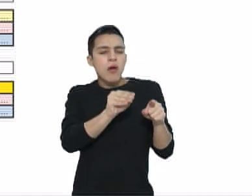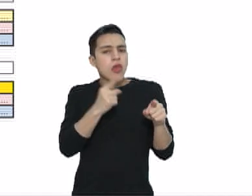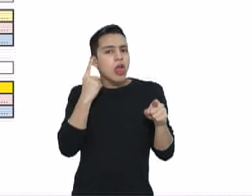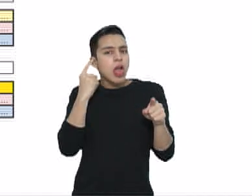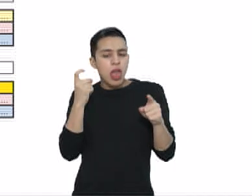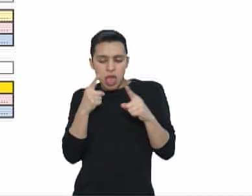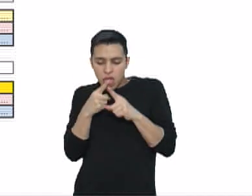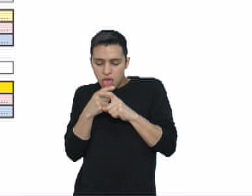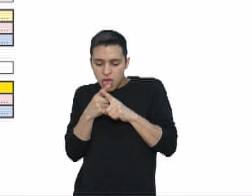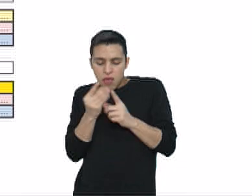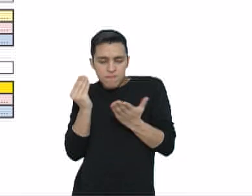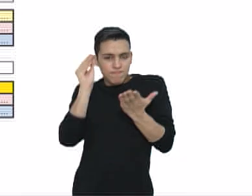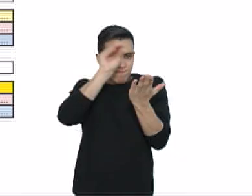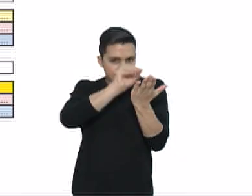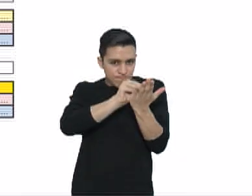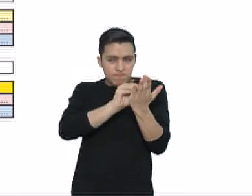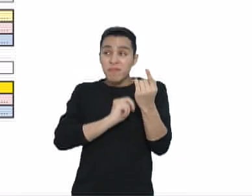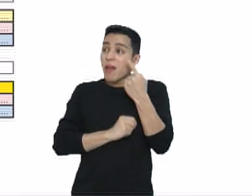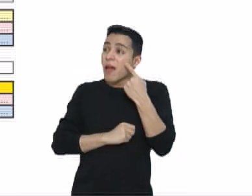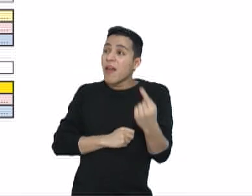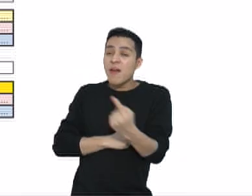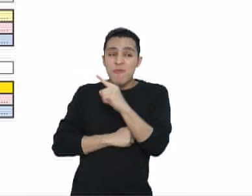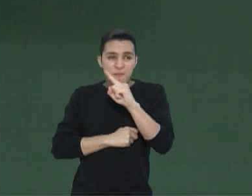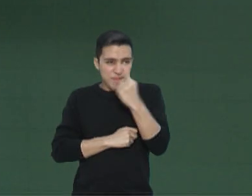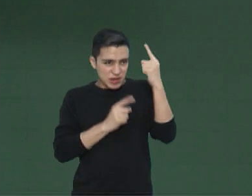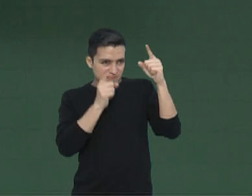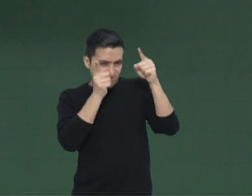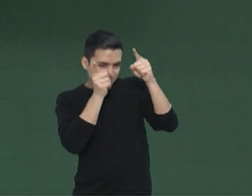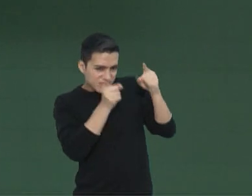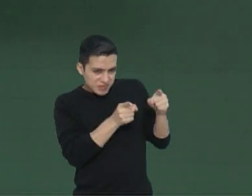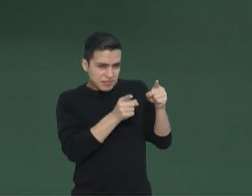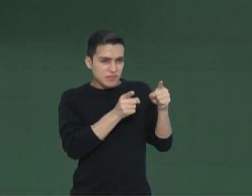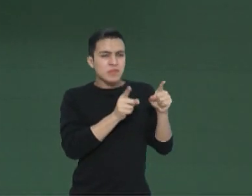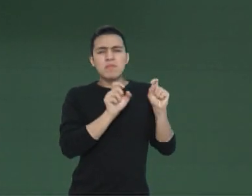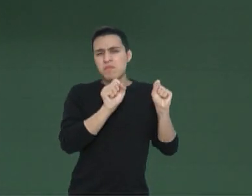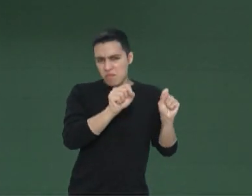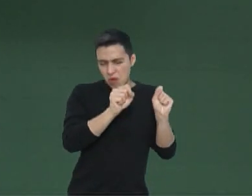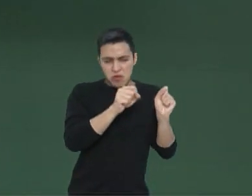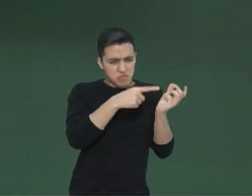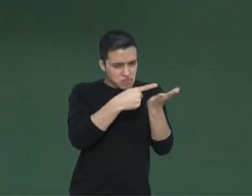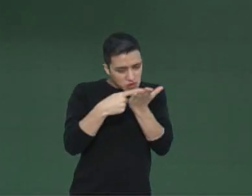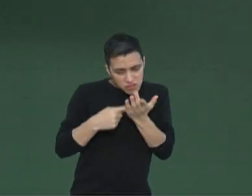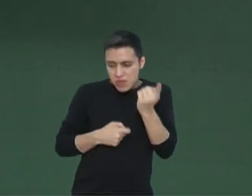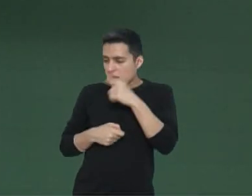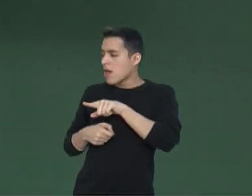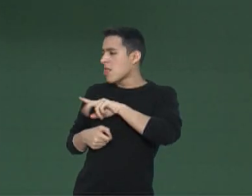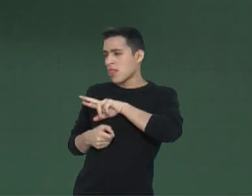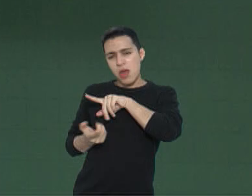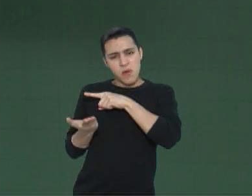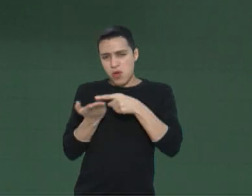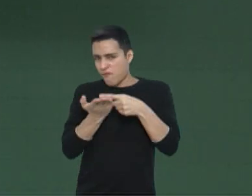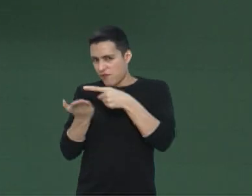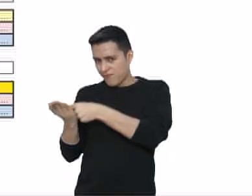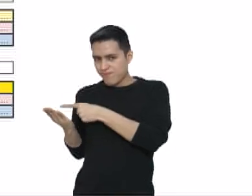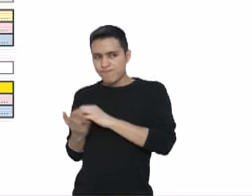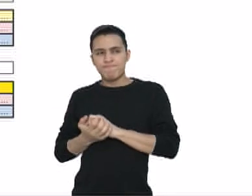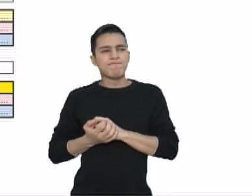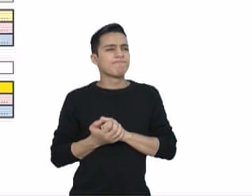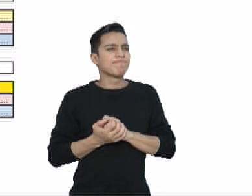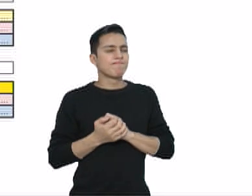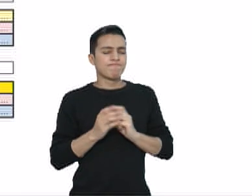Então aqui nós temos o primeiro compasso, tanto na notação convencional como na não convencional.